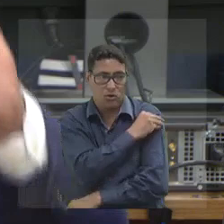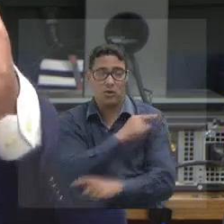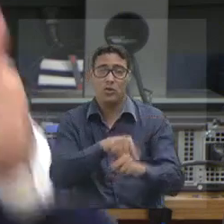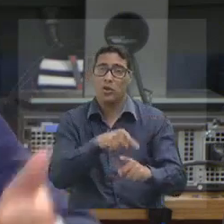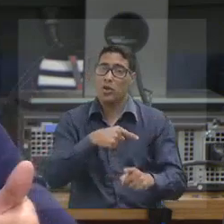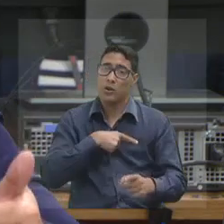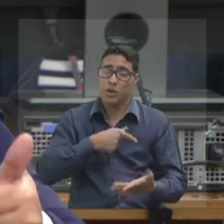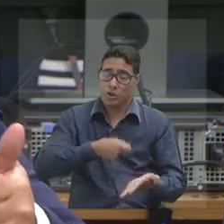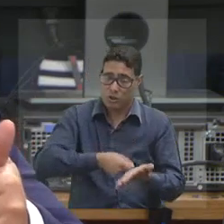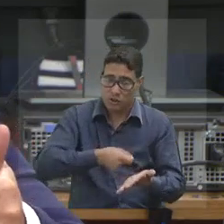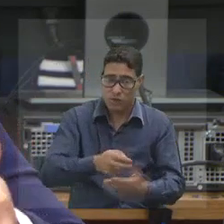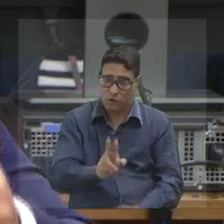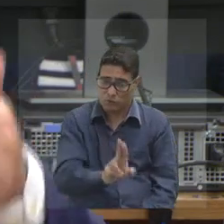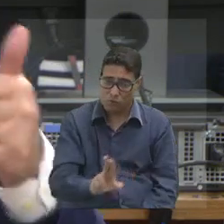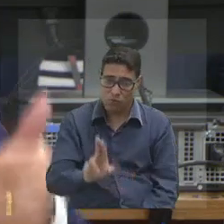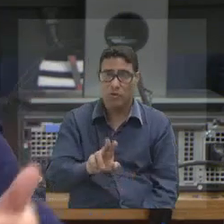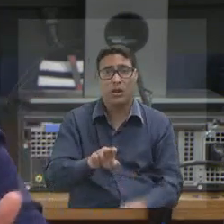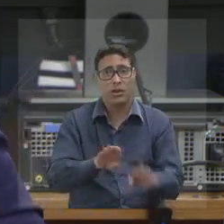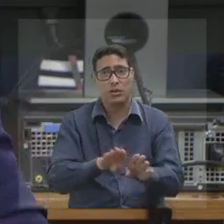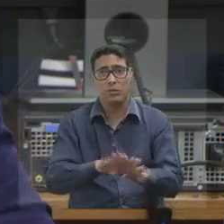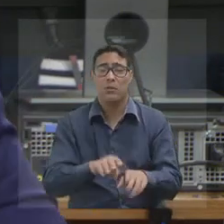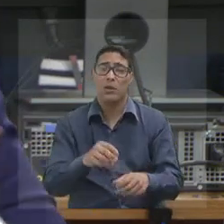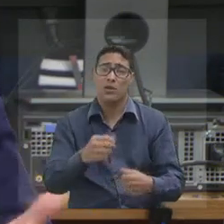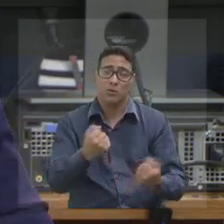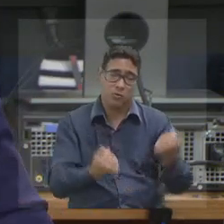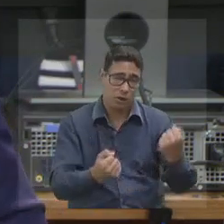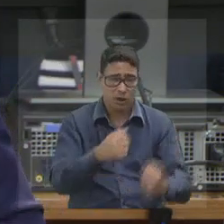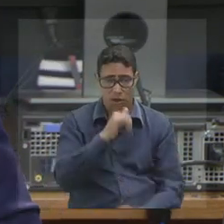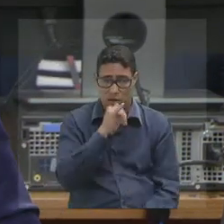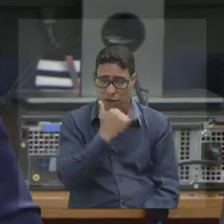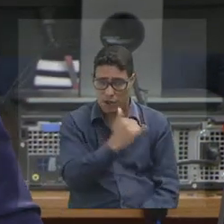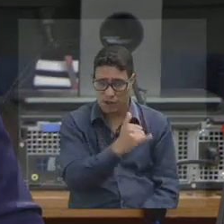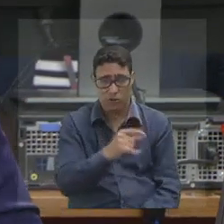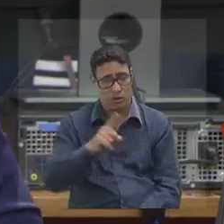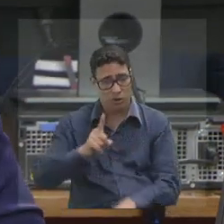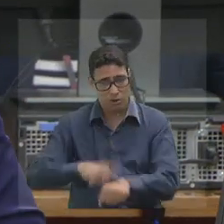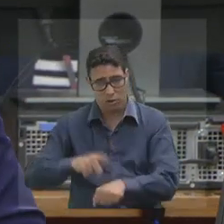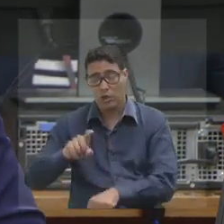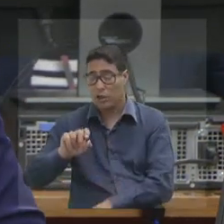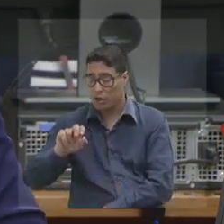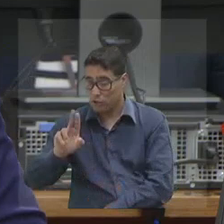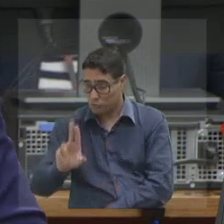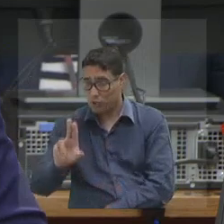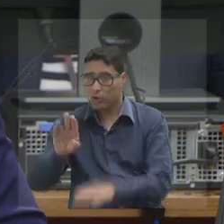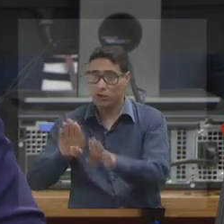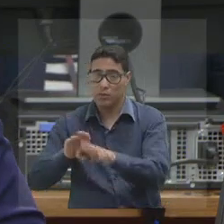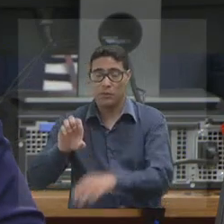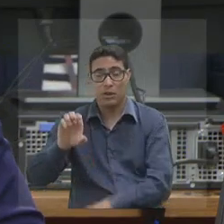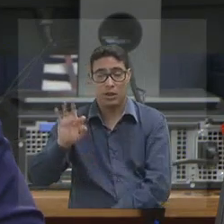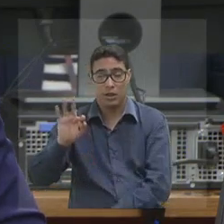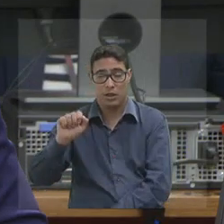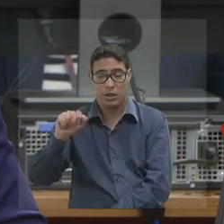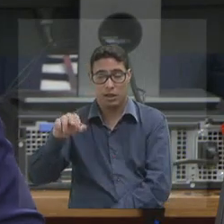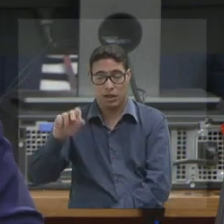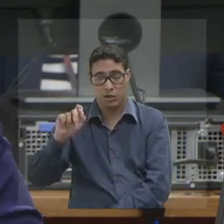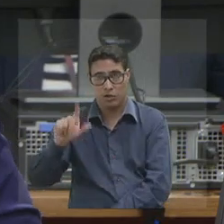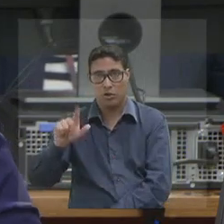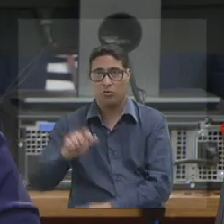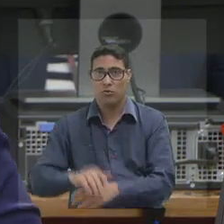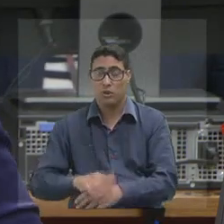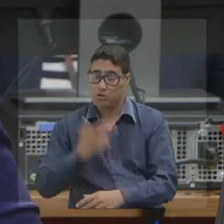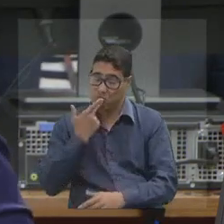usar o veículo elétrico Quando possível E também usar o etanol então esses são os meus questionamentos